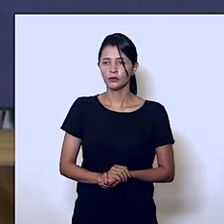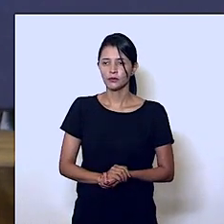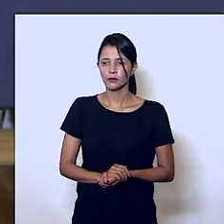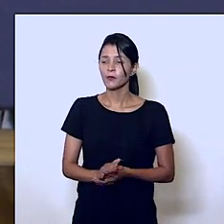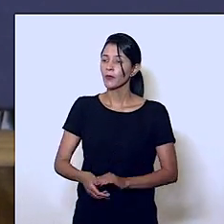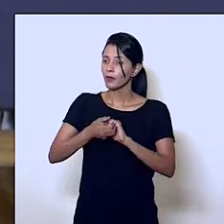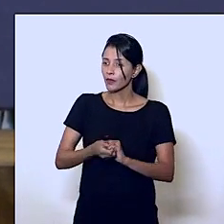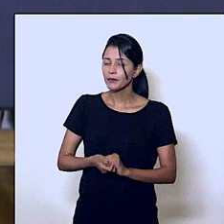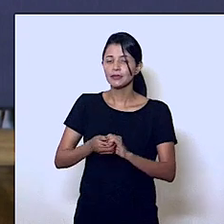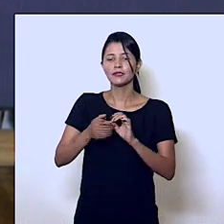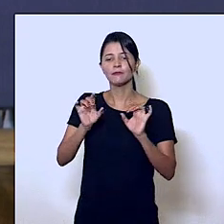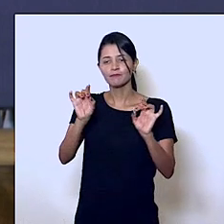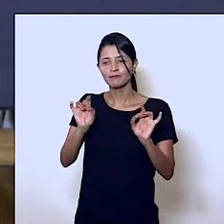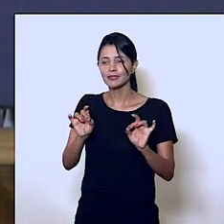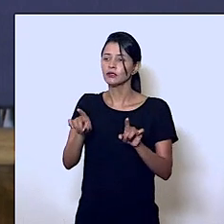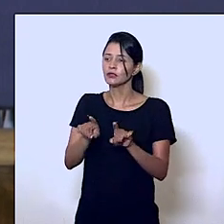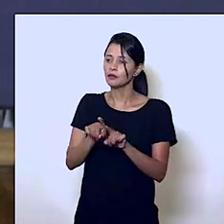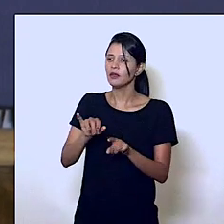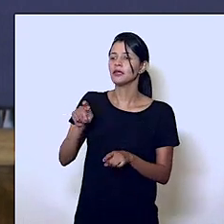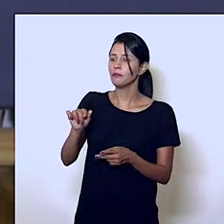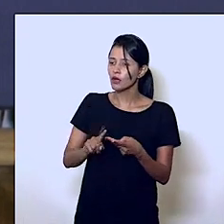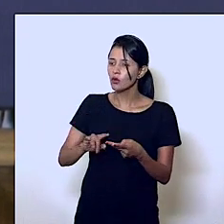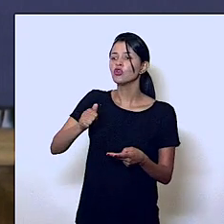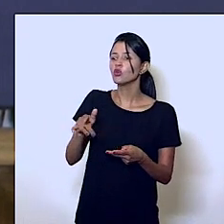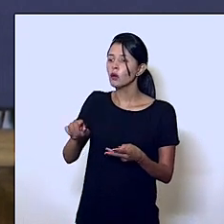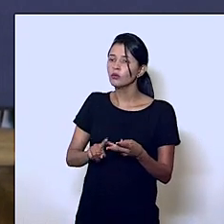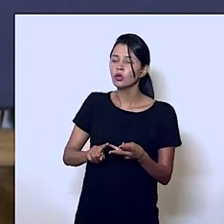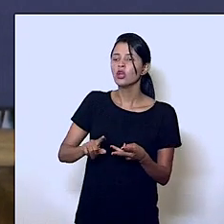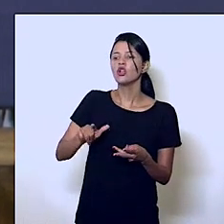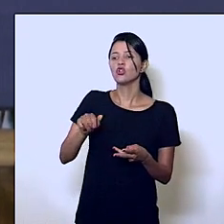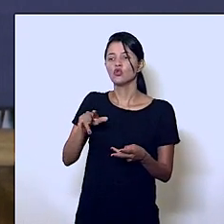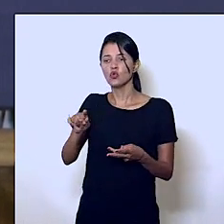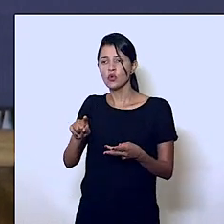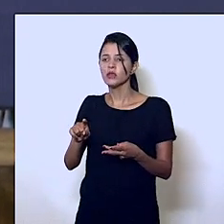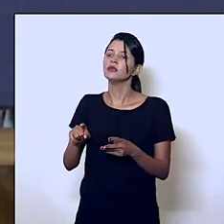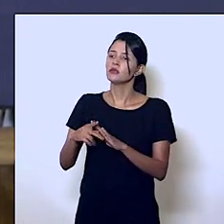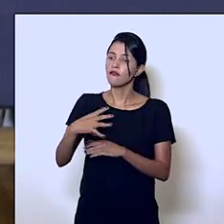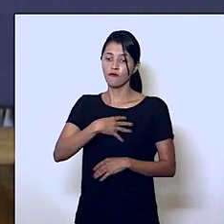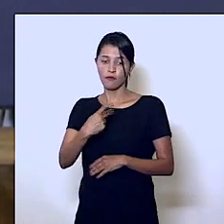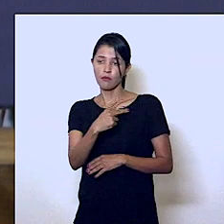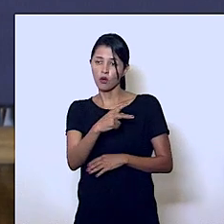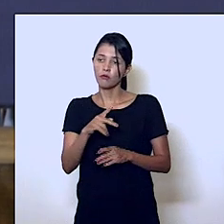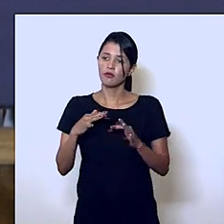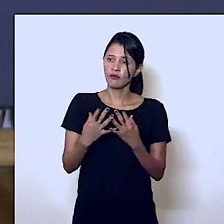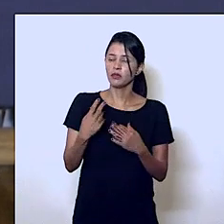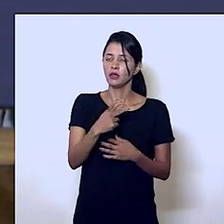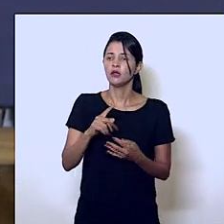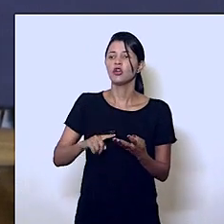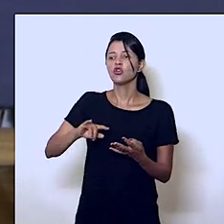a Isabel, ao João Pedro, ao Luiz Antônio Flecha de Lima, ao João Francisco e também à